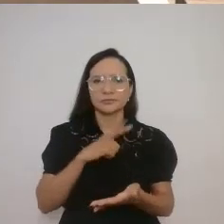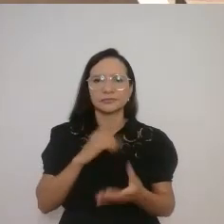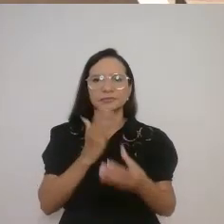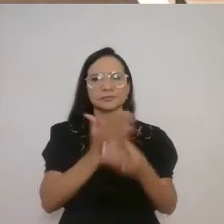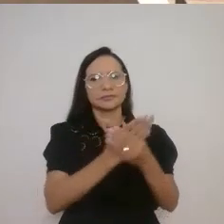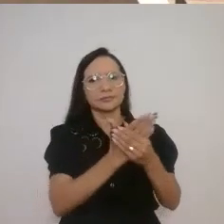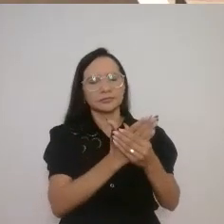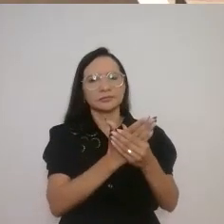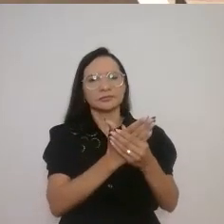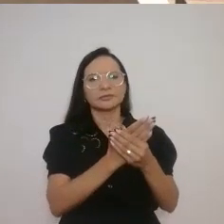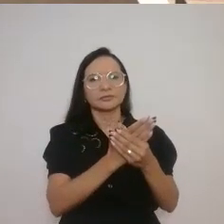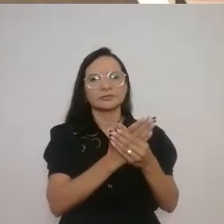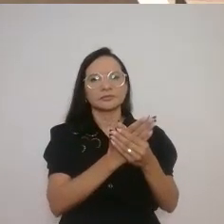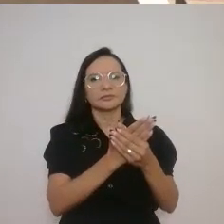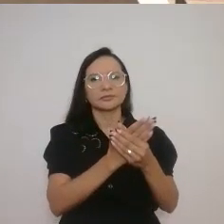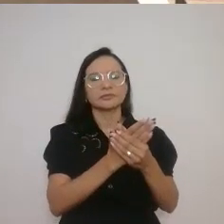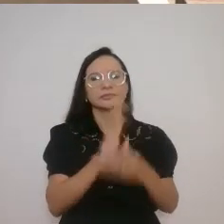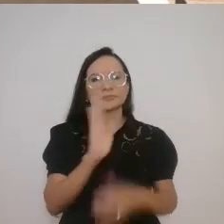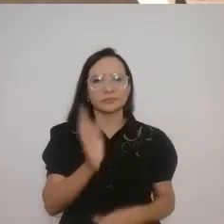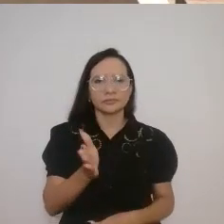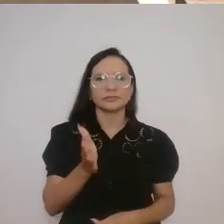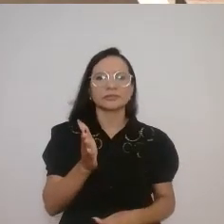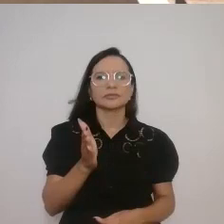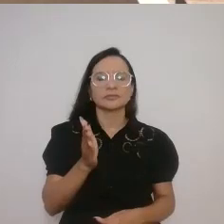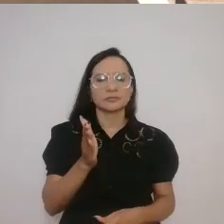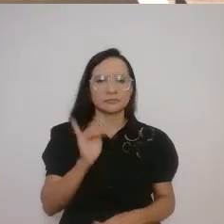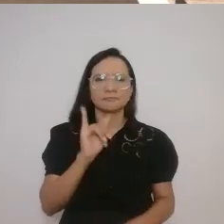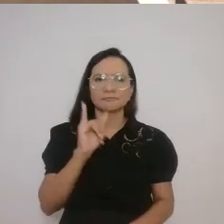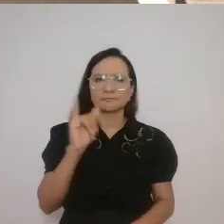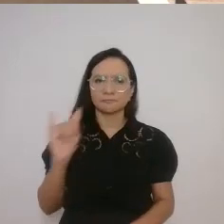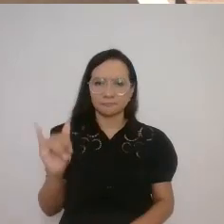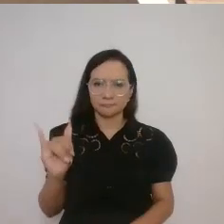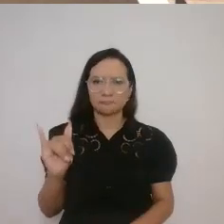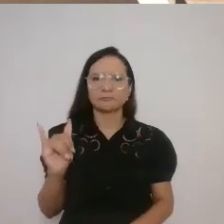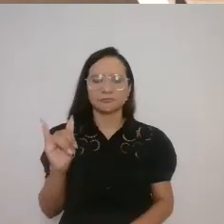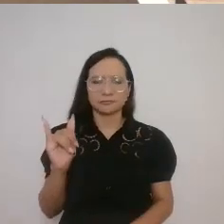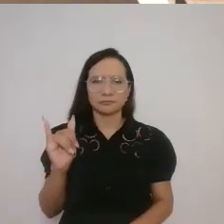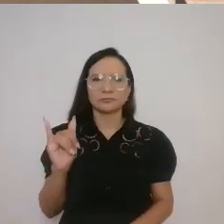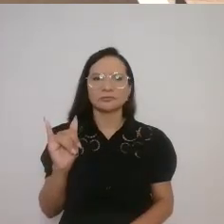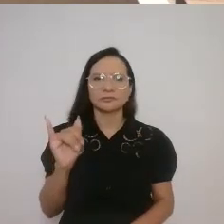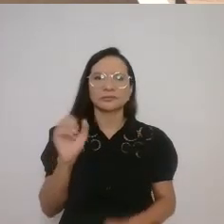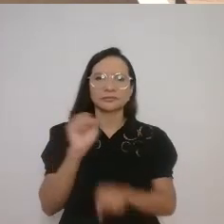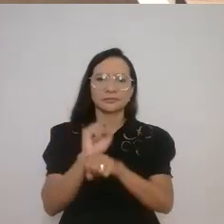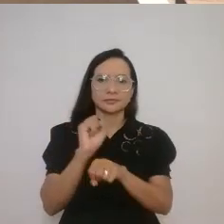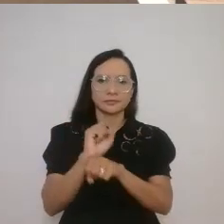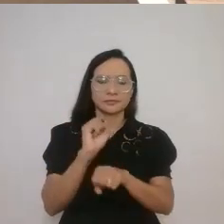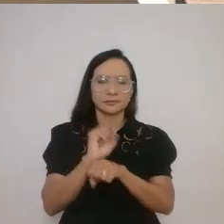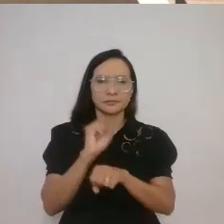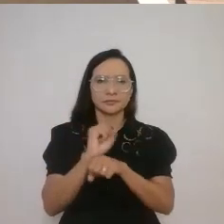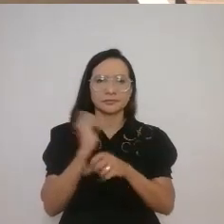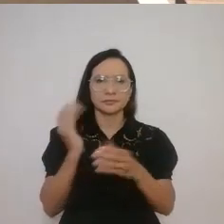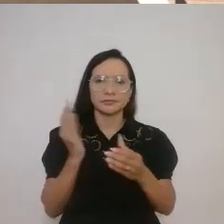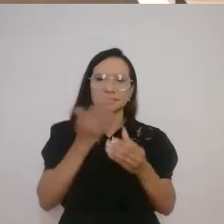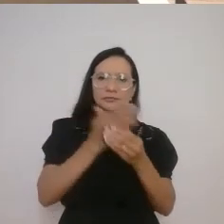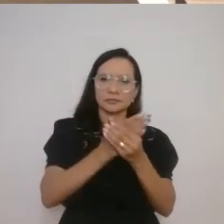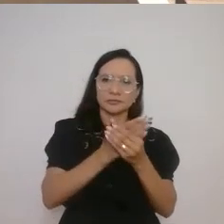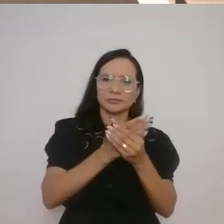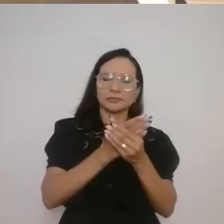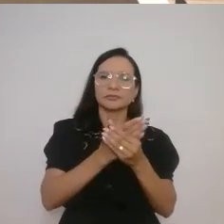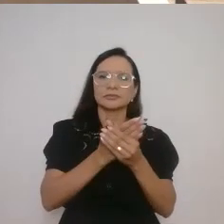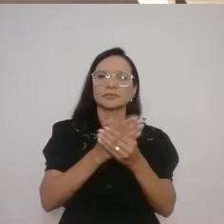de recurso. Isso. Já foi comunicado na decisão específica do desembargador Ibanez, já está pendente de recurso. E oportunamente discutiremos